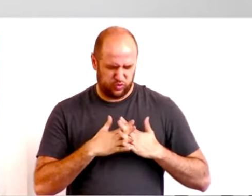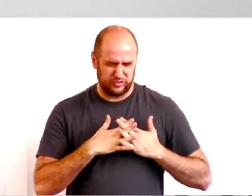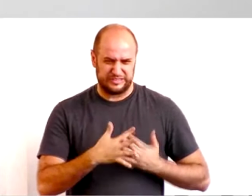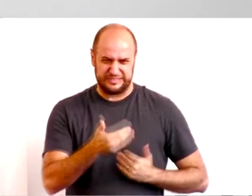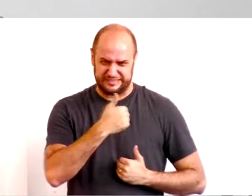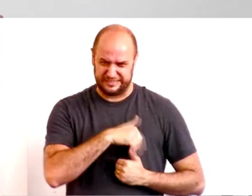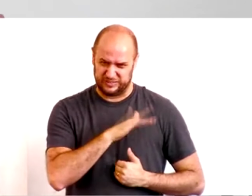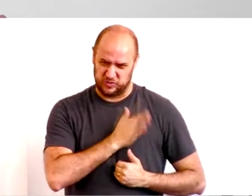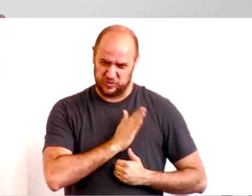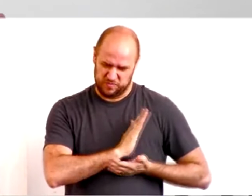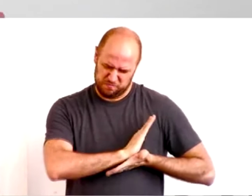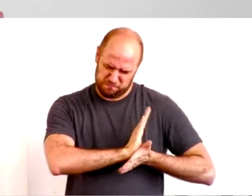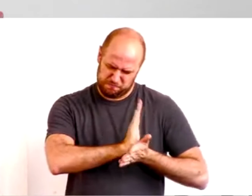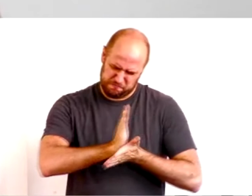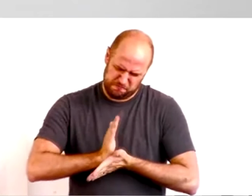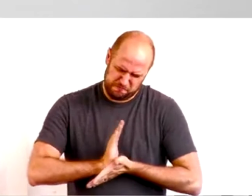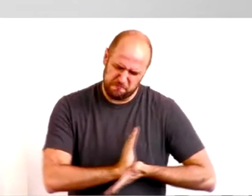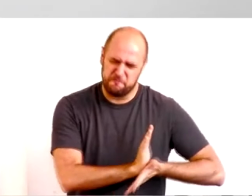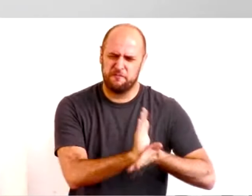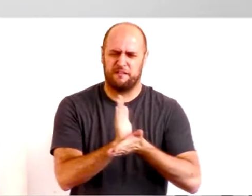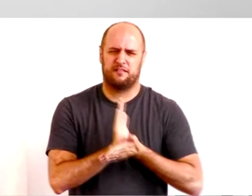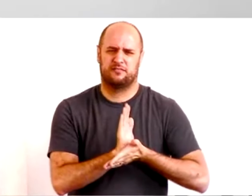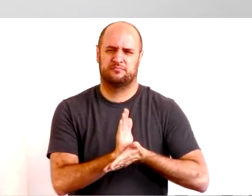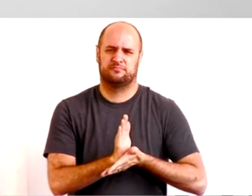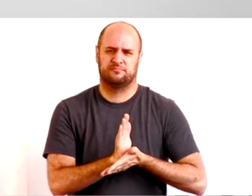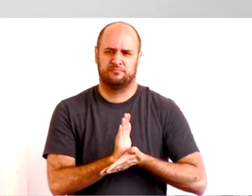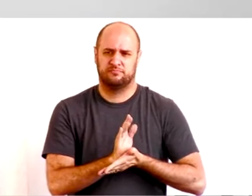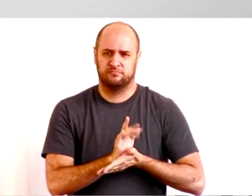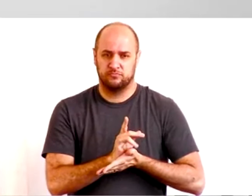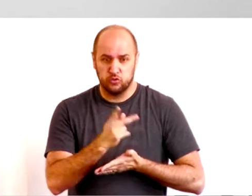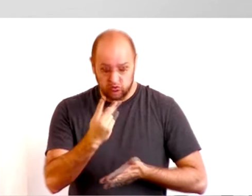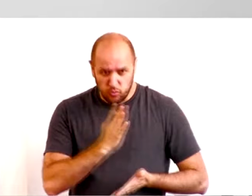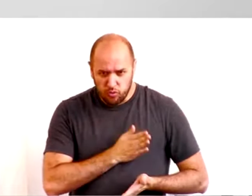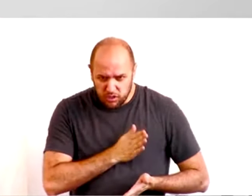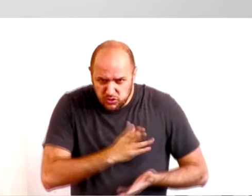destroçado. É este o estado do seu coração?